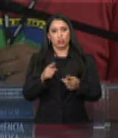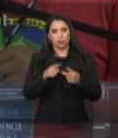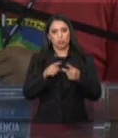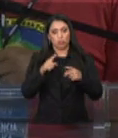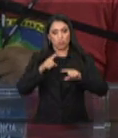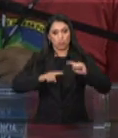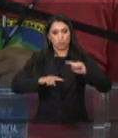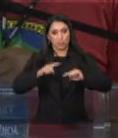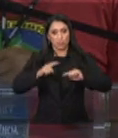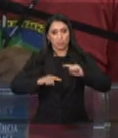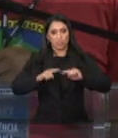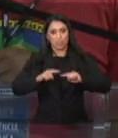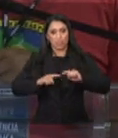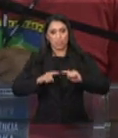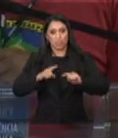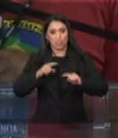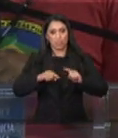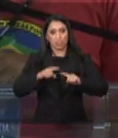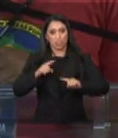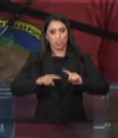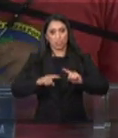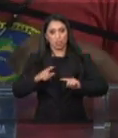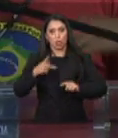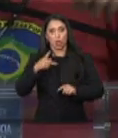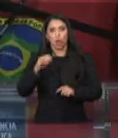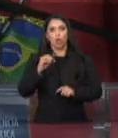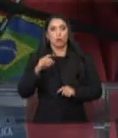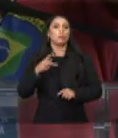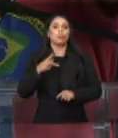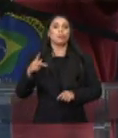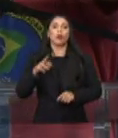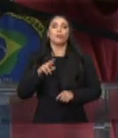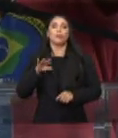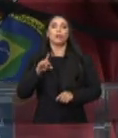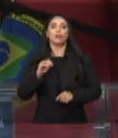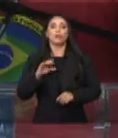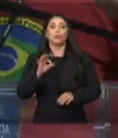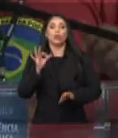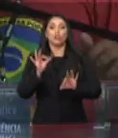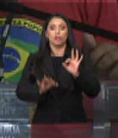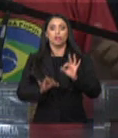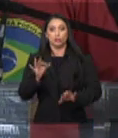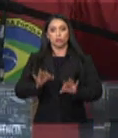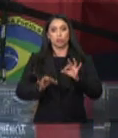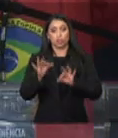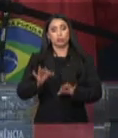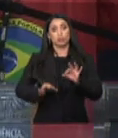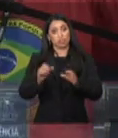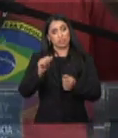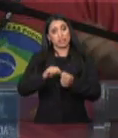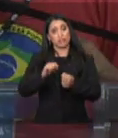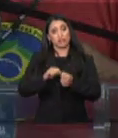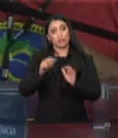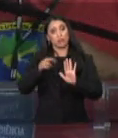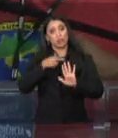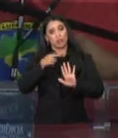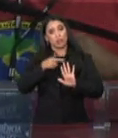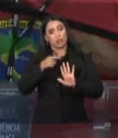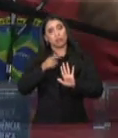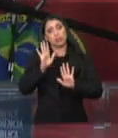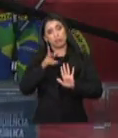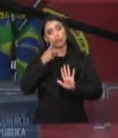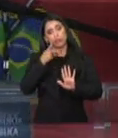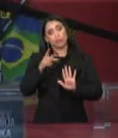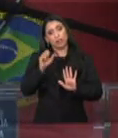material primeiro o Jude o pop Rua ajude a justiça está fazendo o seu papel a nível nacional com a resolução que Samuel falou